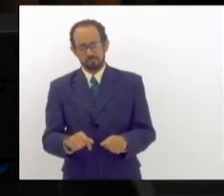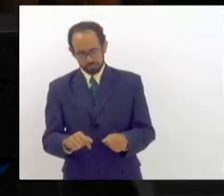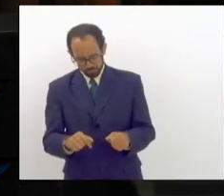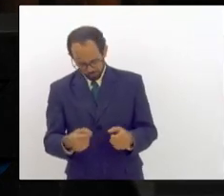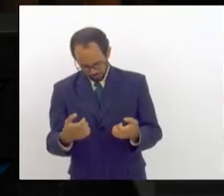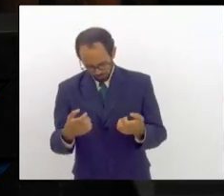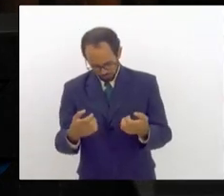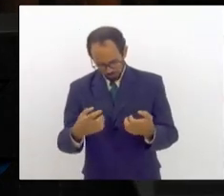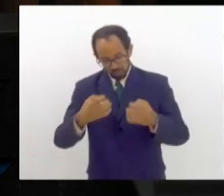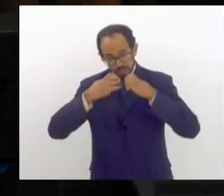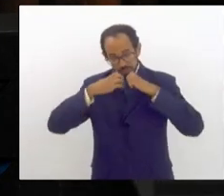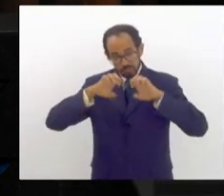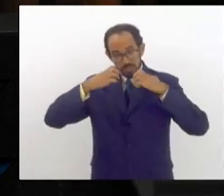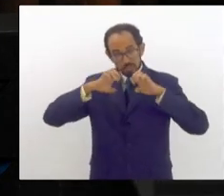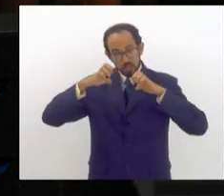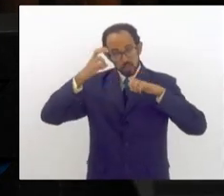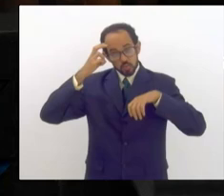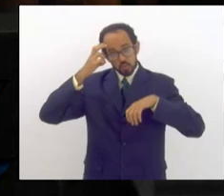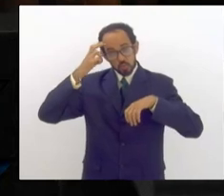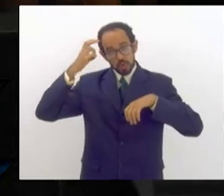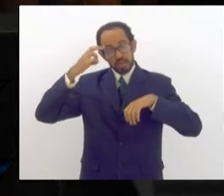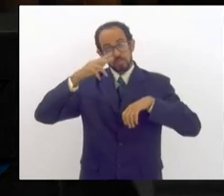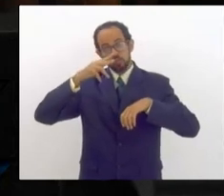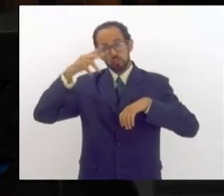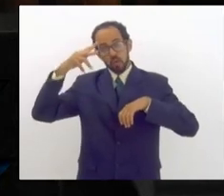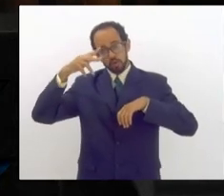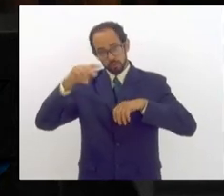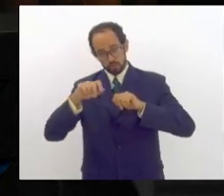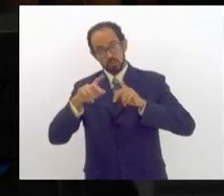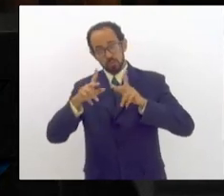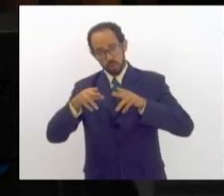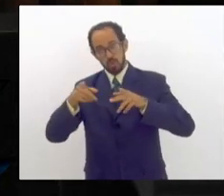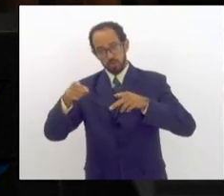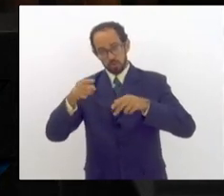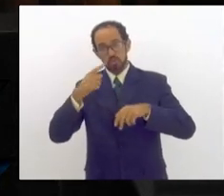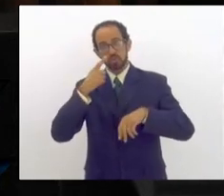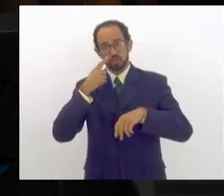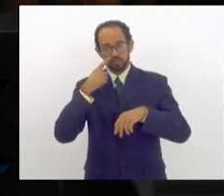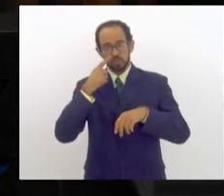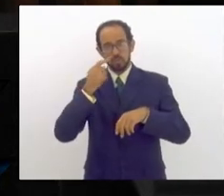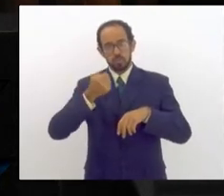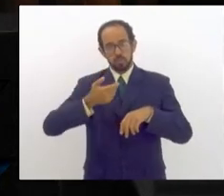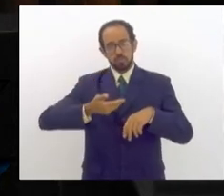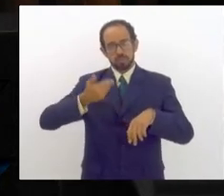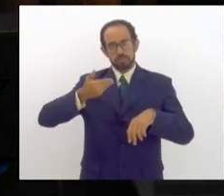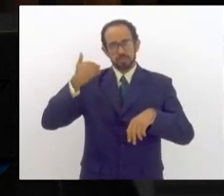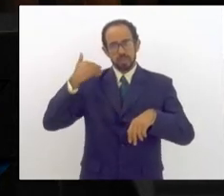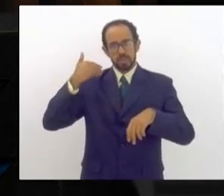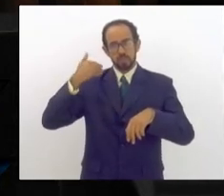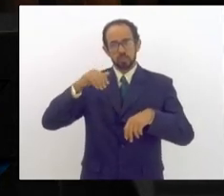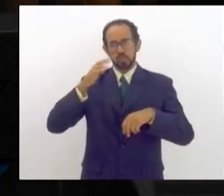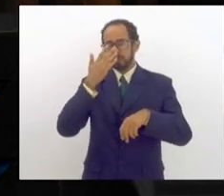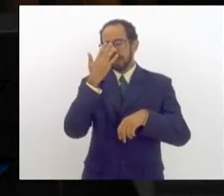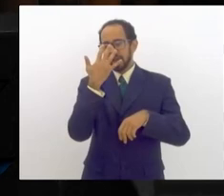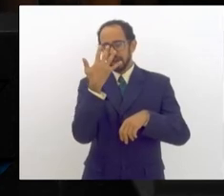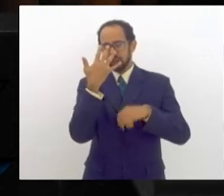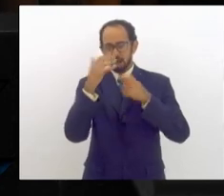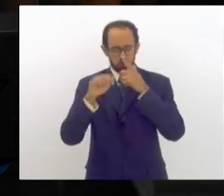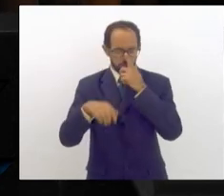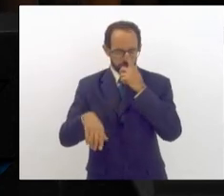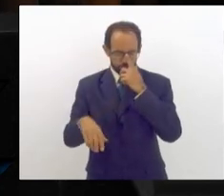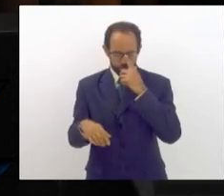expressões culturais tão fortes como a gente viu recentemente com o carnaval